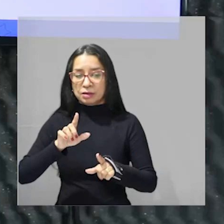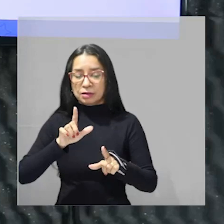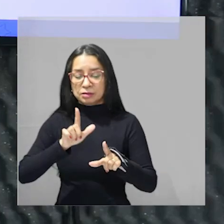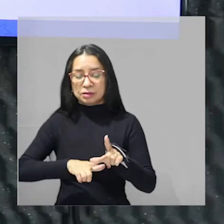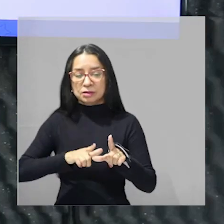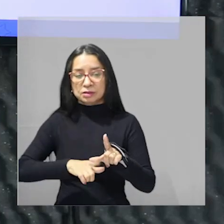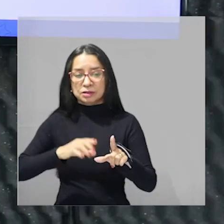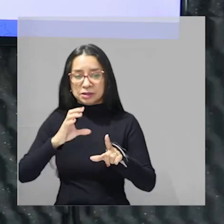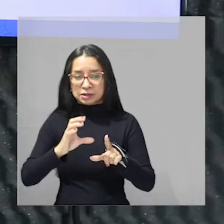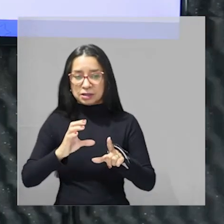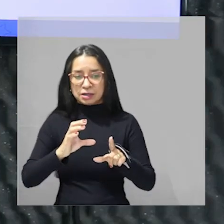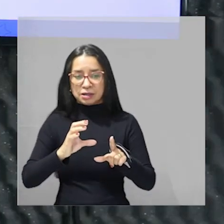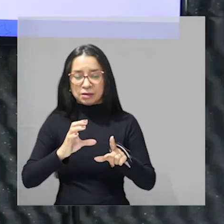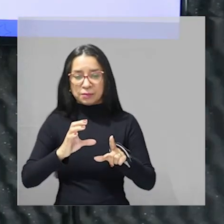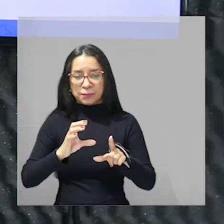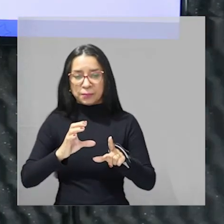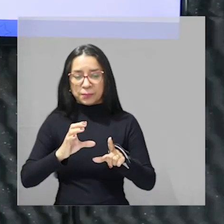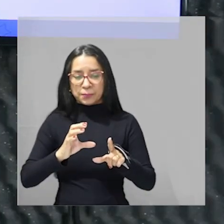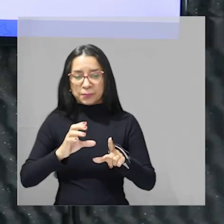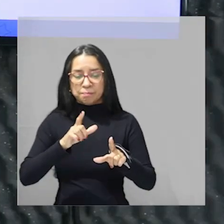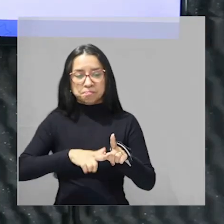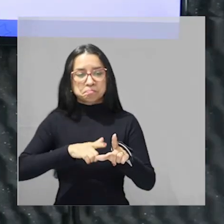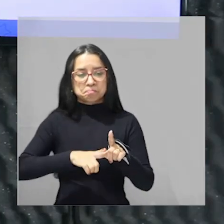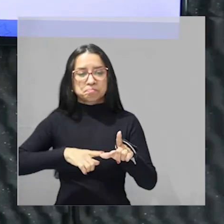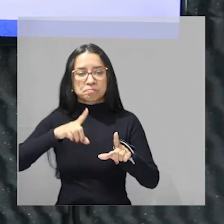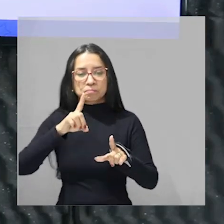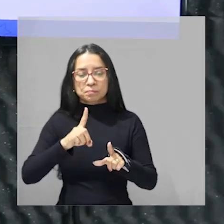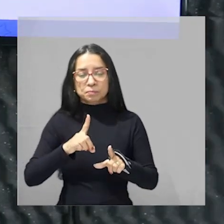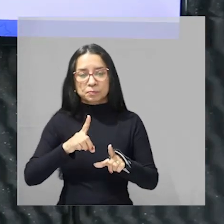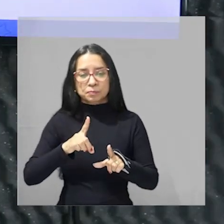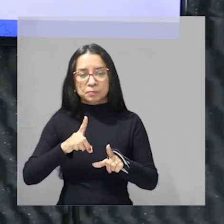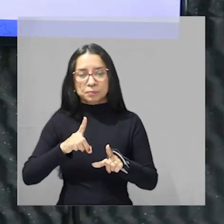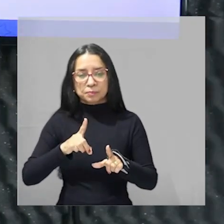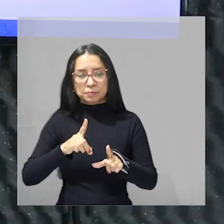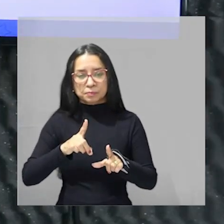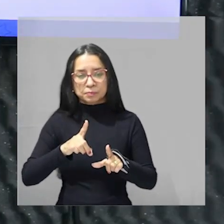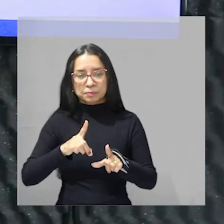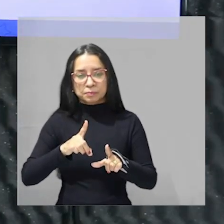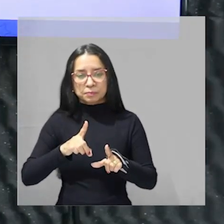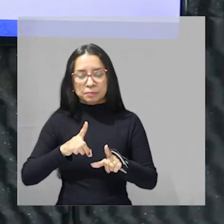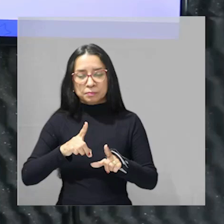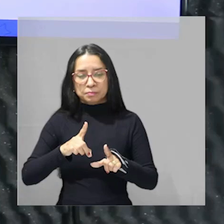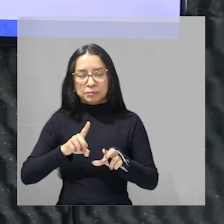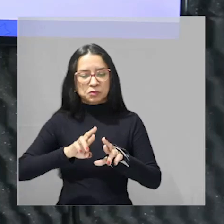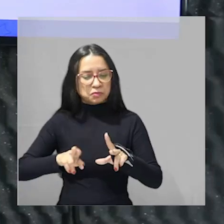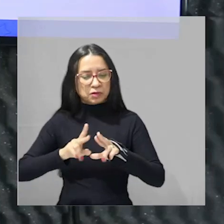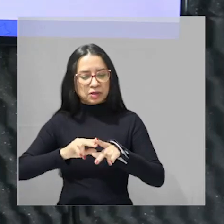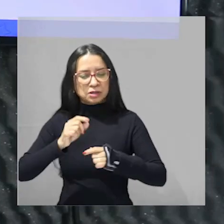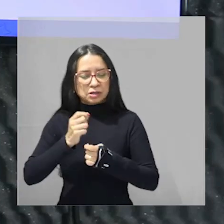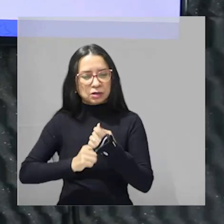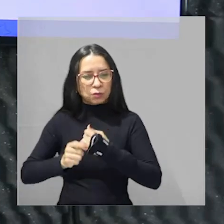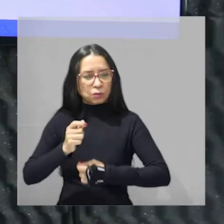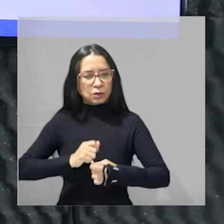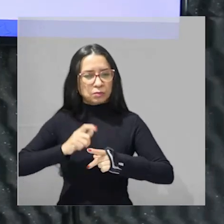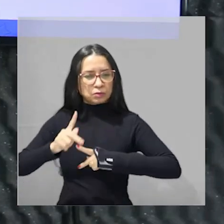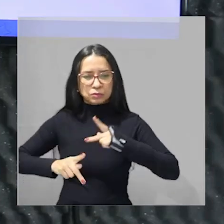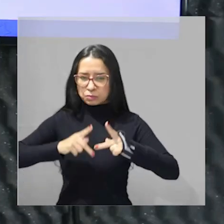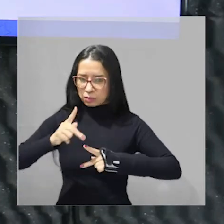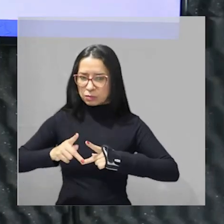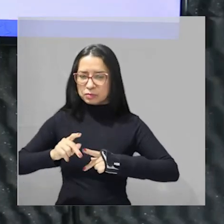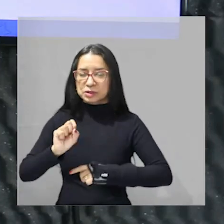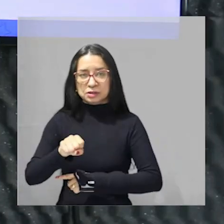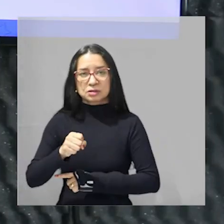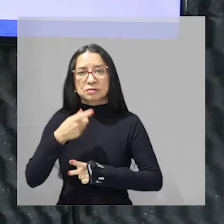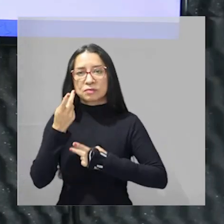conectividade cultural? Nunca, né? Ele fala sobre disparidade econômica, diferença econômica entre os povos? Fala ou não fala, galera? Fala,